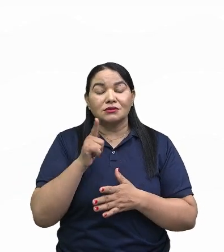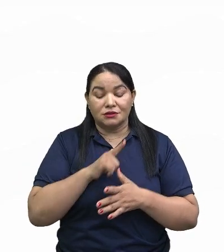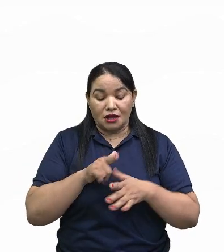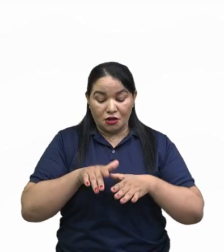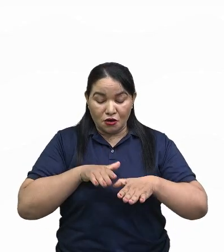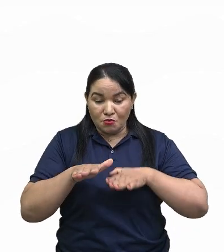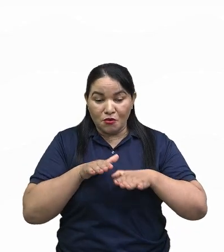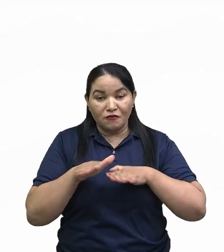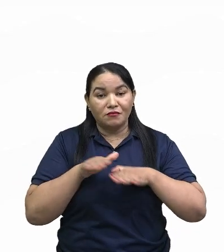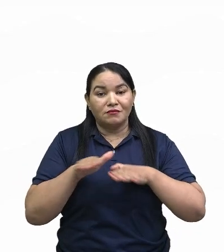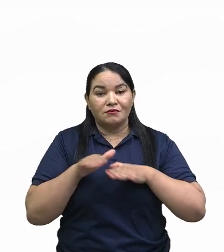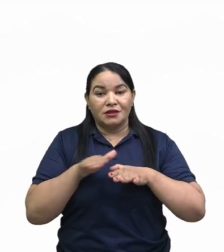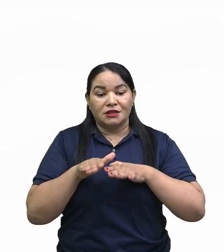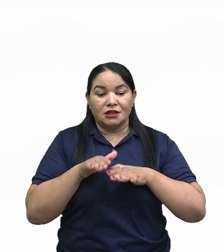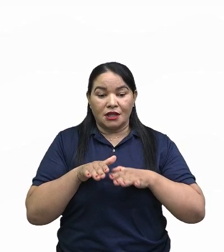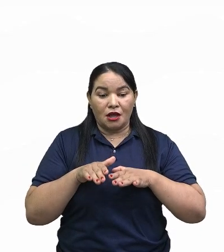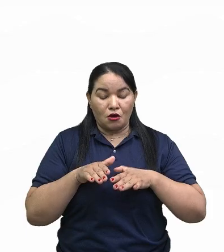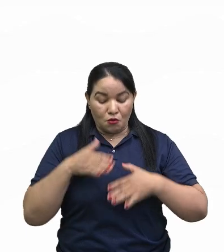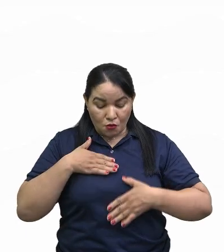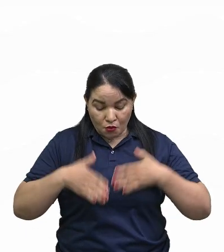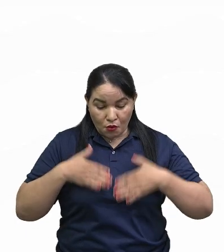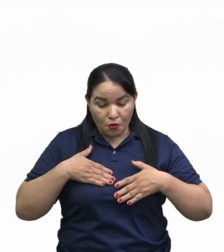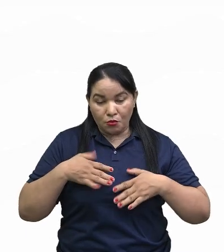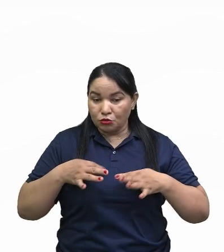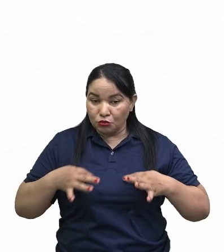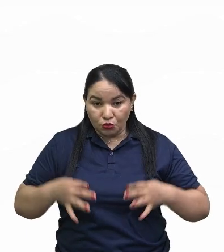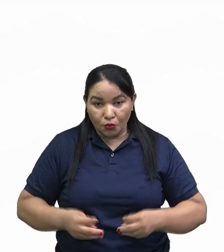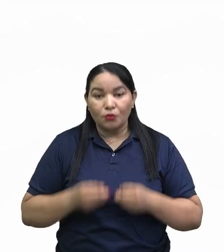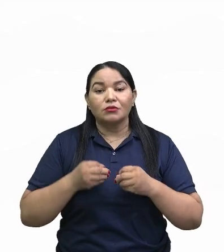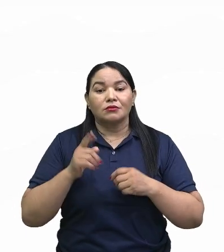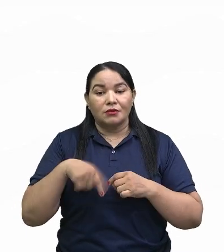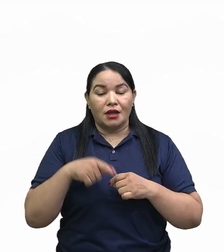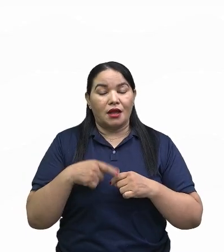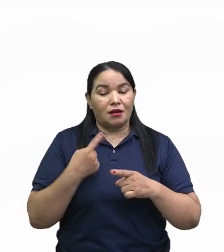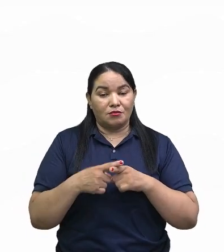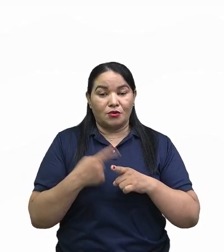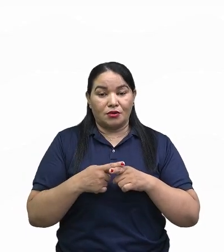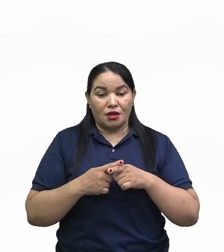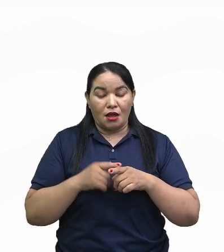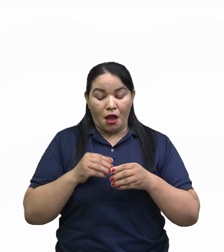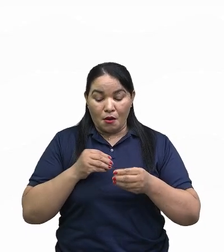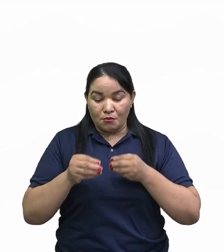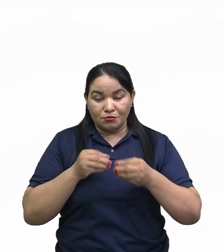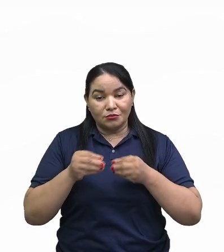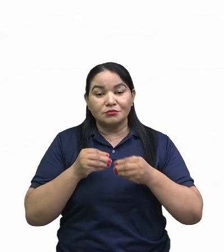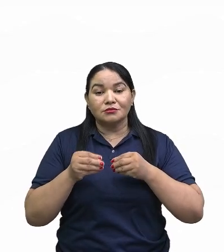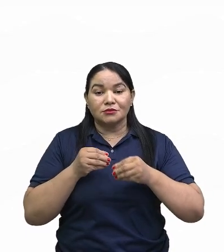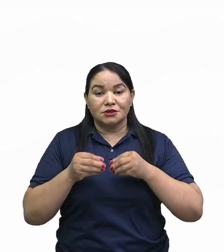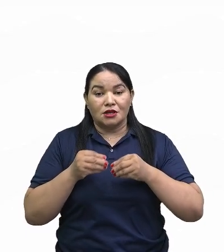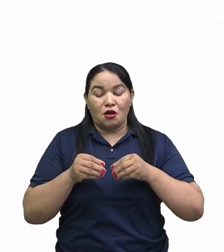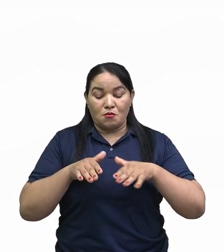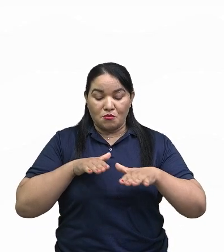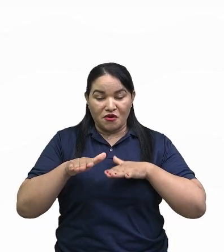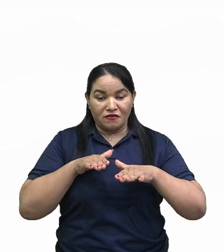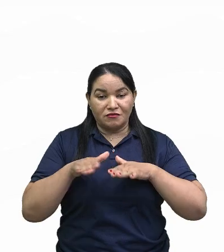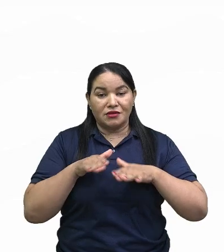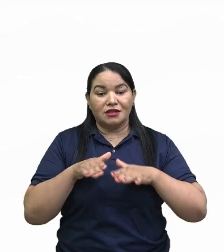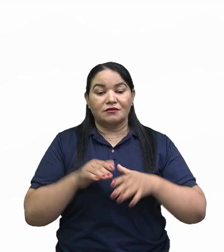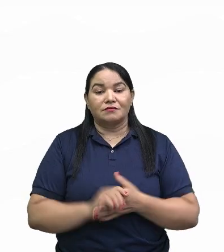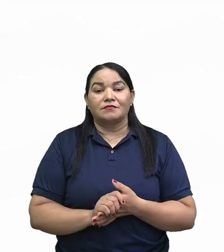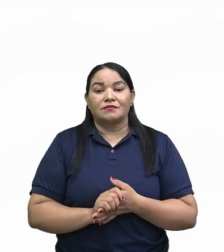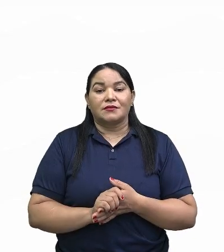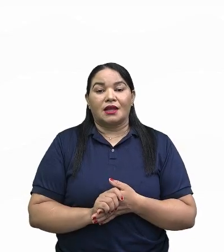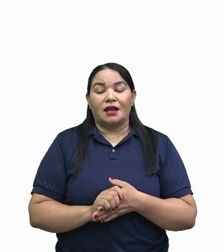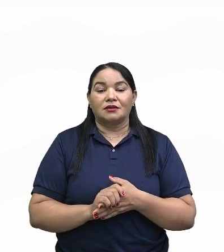essas regiões devido ao músculo, né? O músculo realiza ali contração e relaxamento, e nesse processo de contrair e relaxar é que a